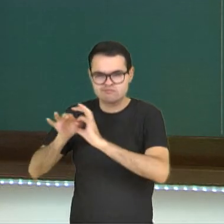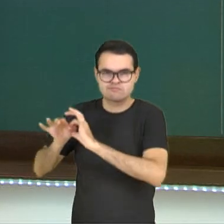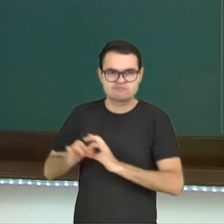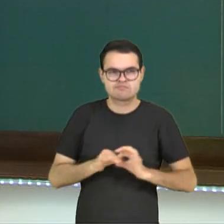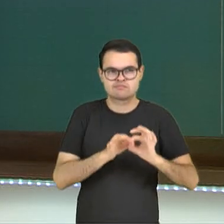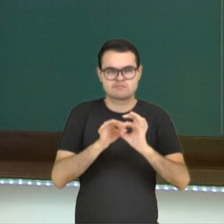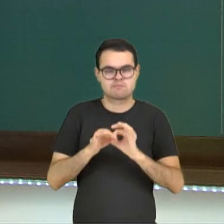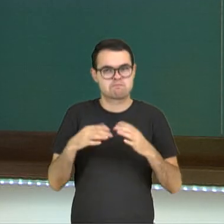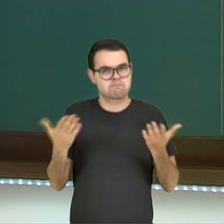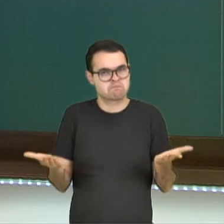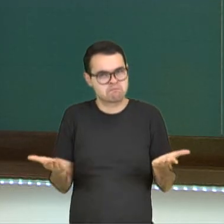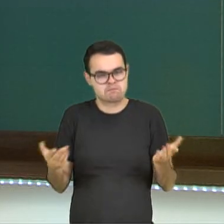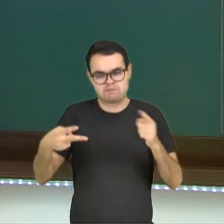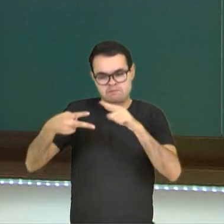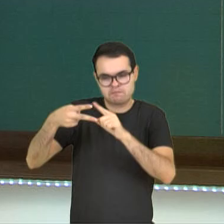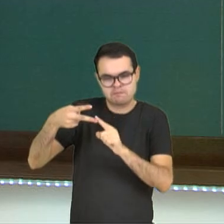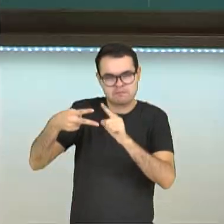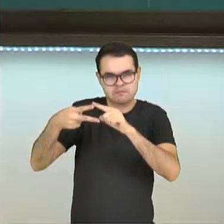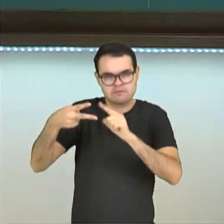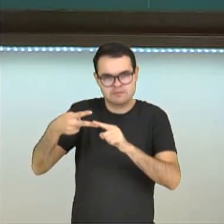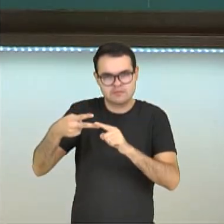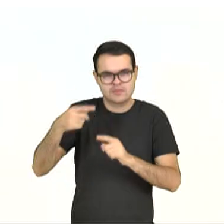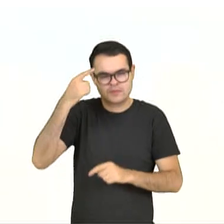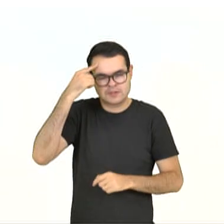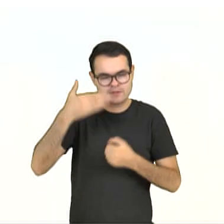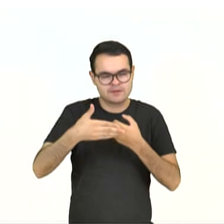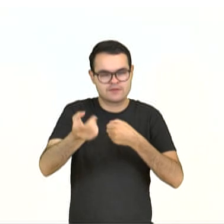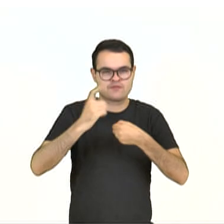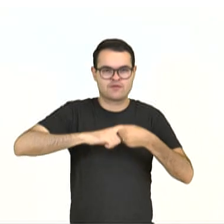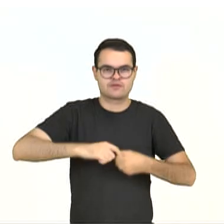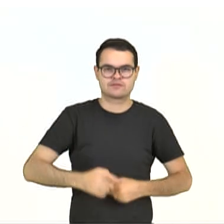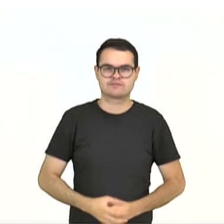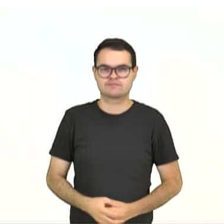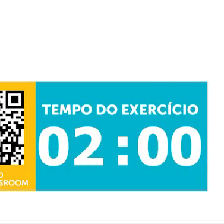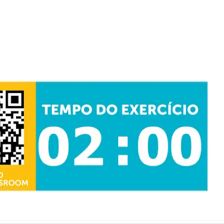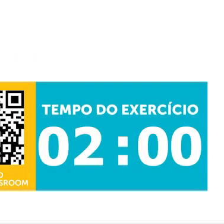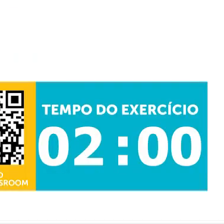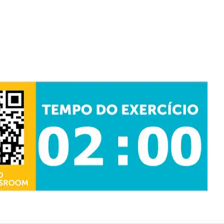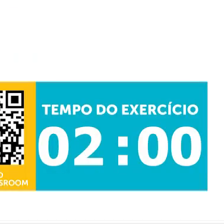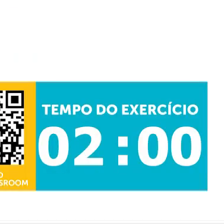Então, eu vou dar um tempinho para você pensar, a gente já volta.